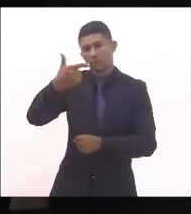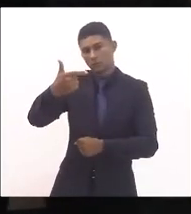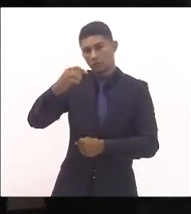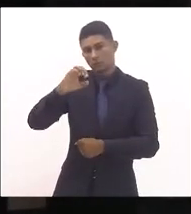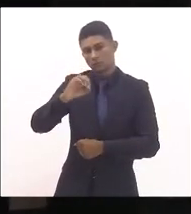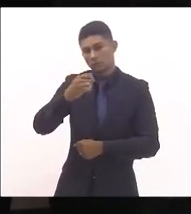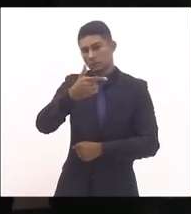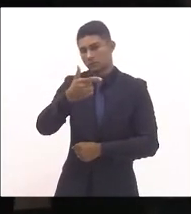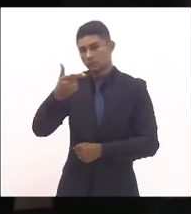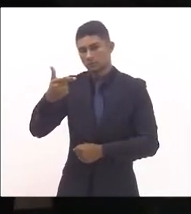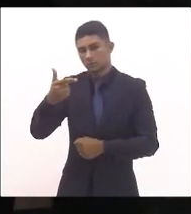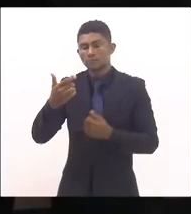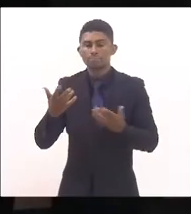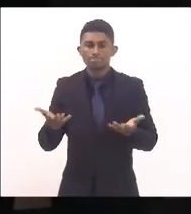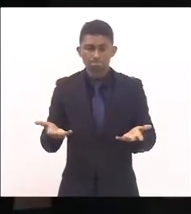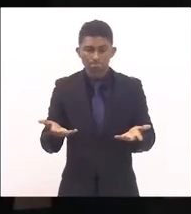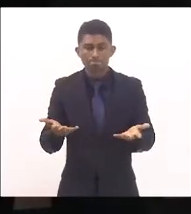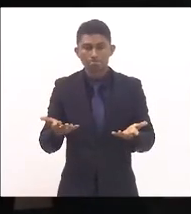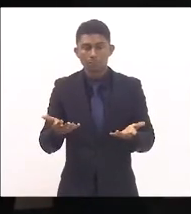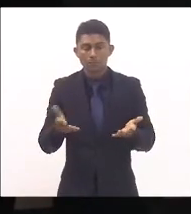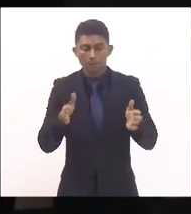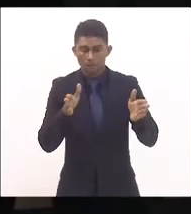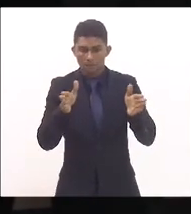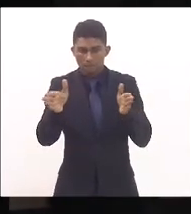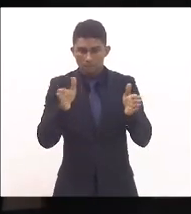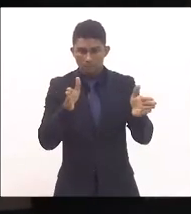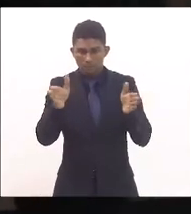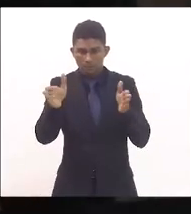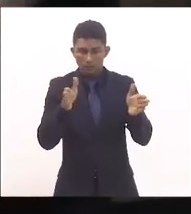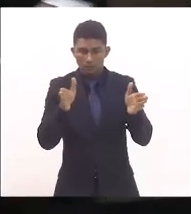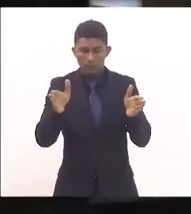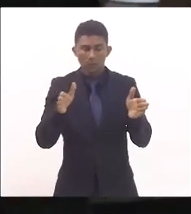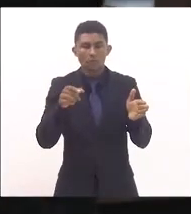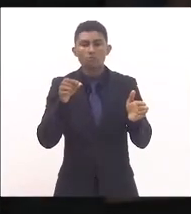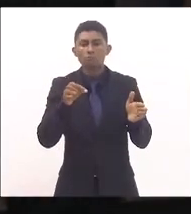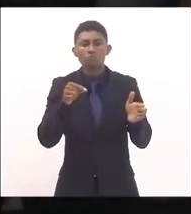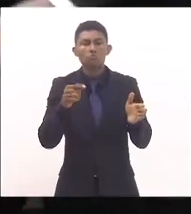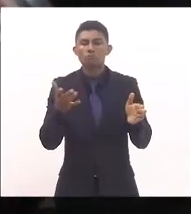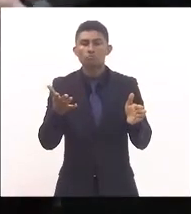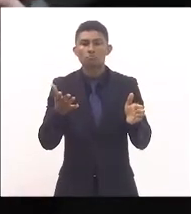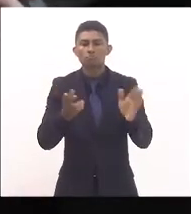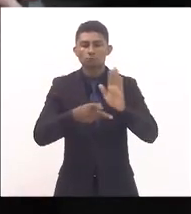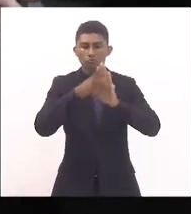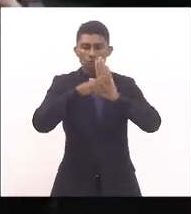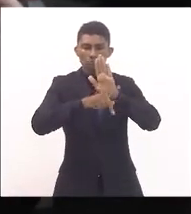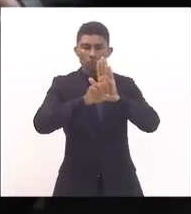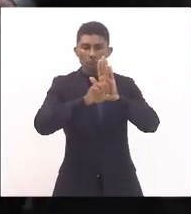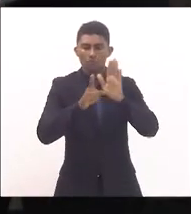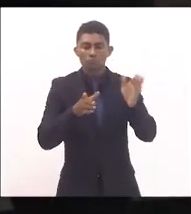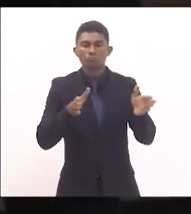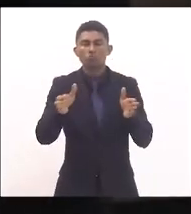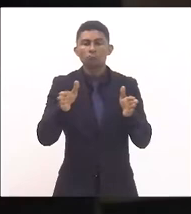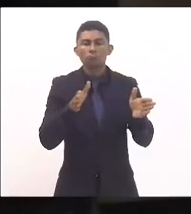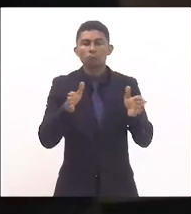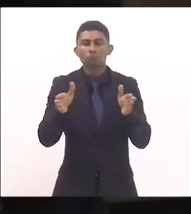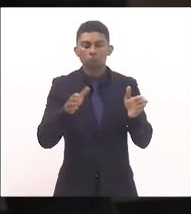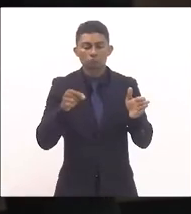2022, tendo em vista que o prazo do projeto de lei em